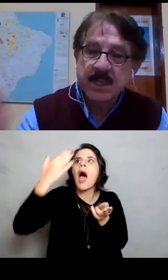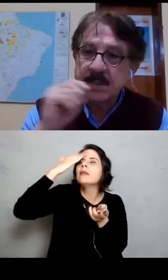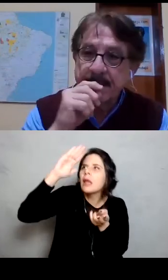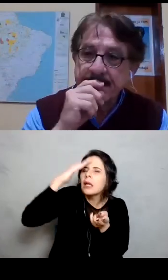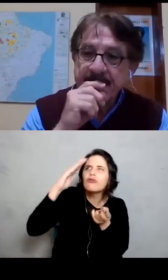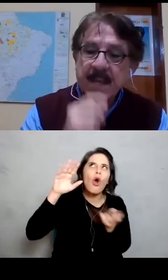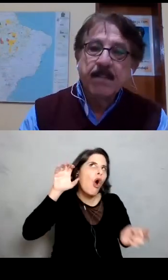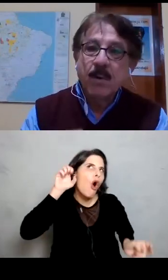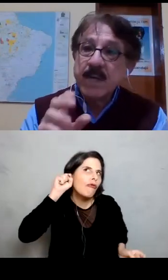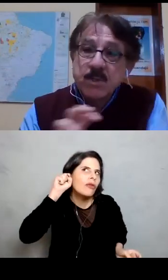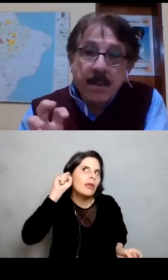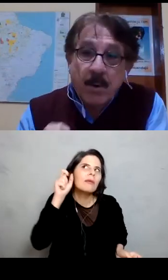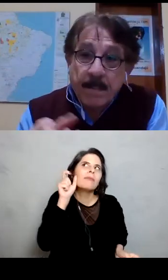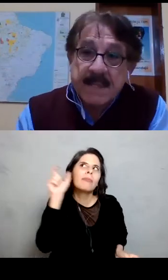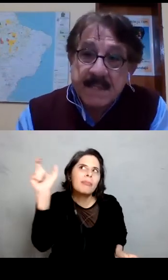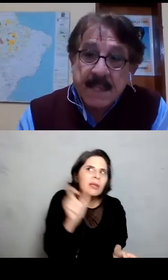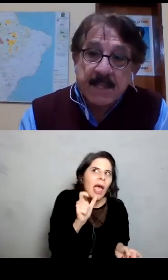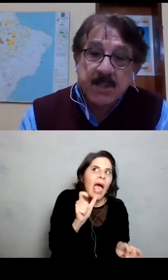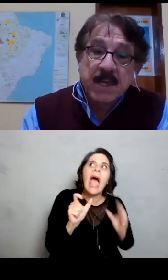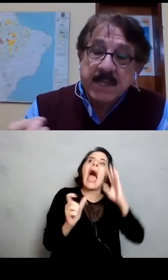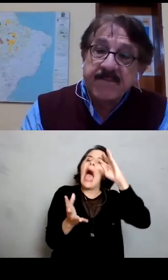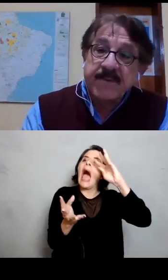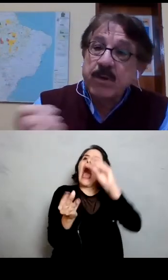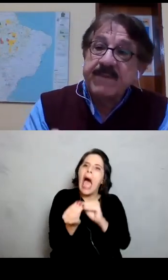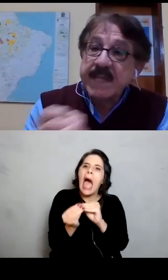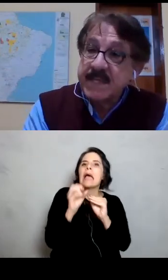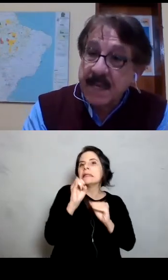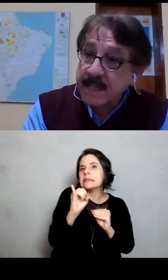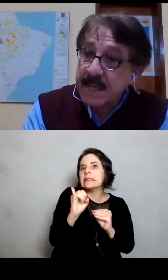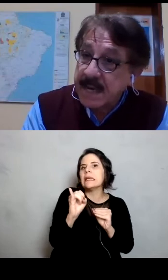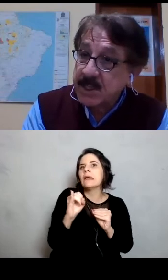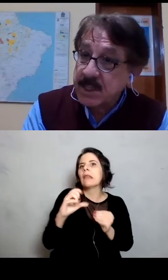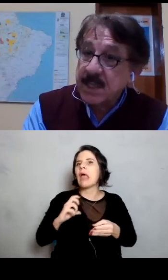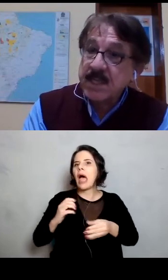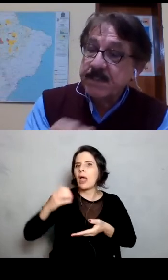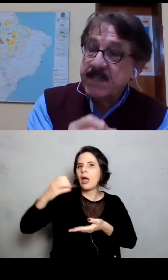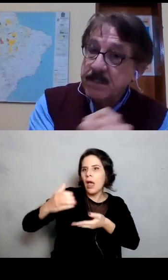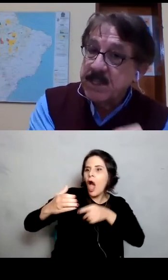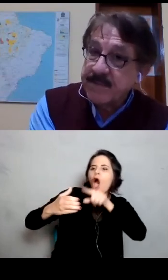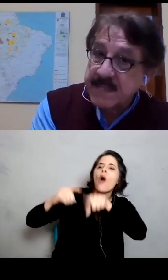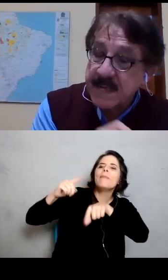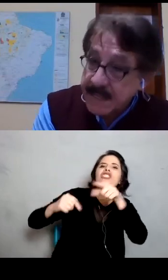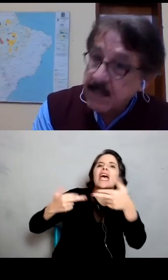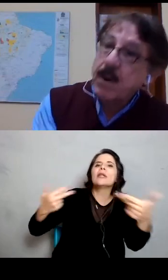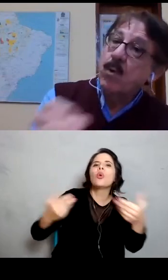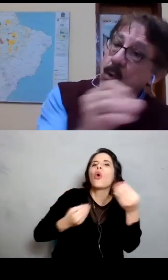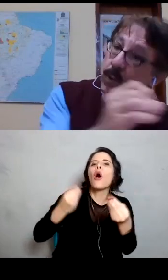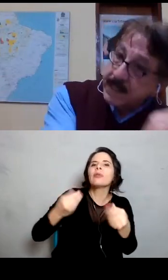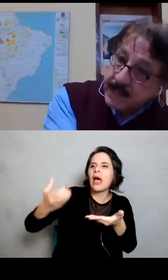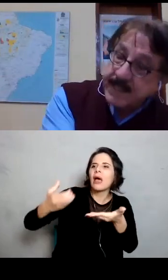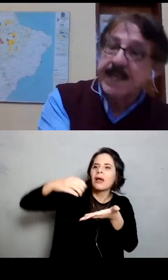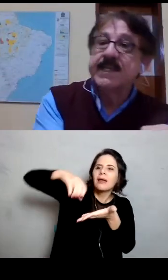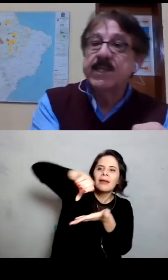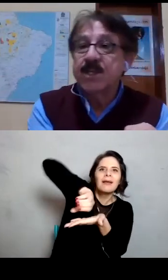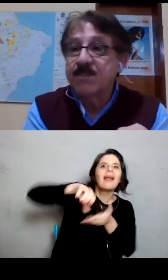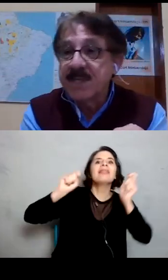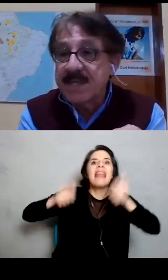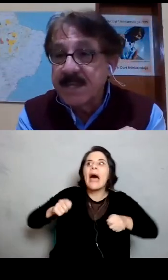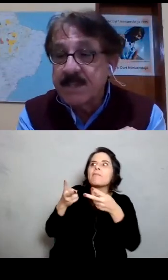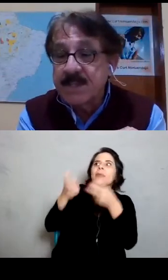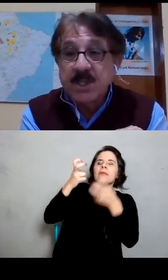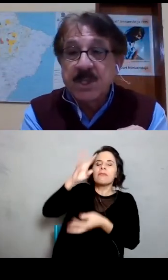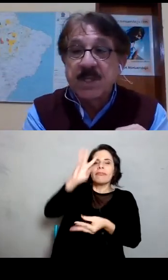assim por diante. Bom, isso é uma complexidade, tem a ver com evidencialidade. Especialmente evidencialidade é uma outra característica